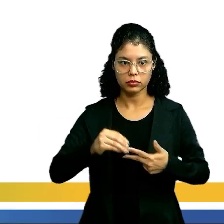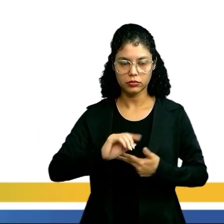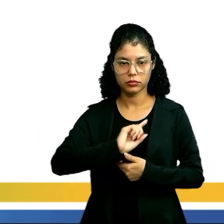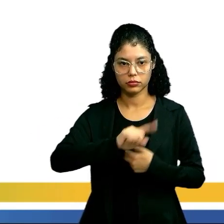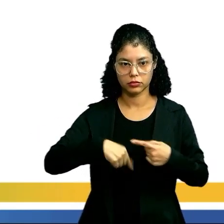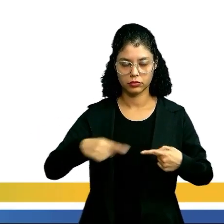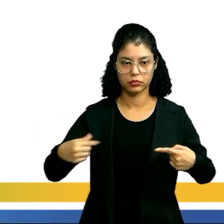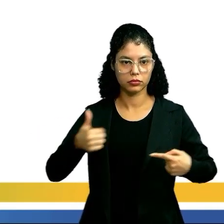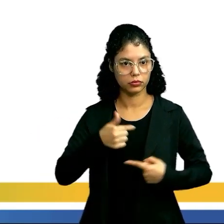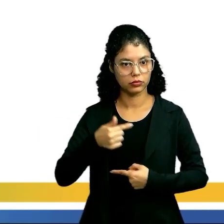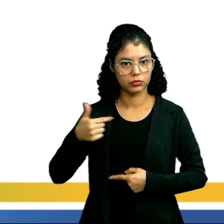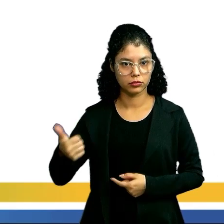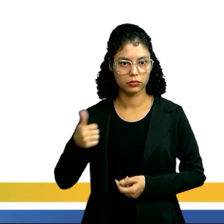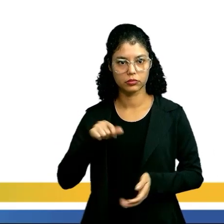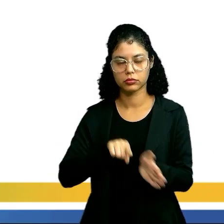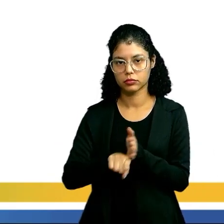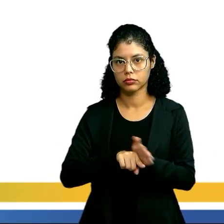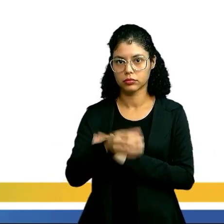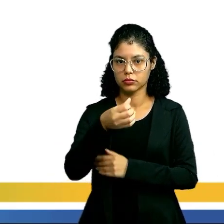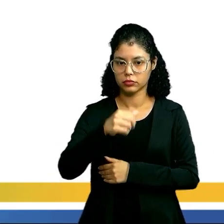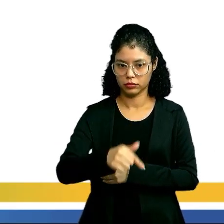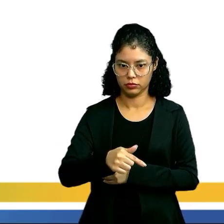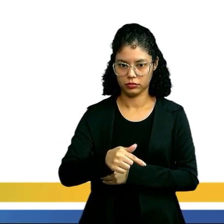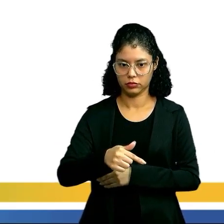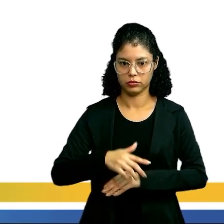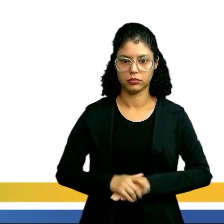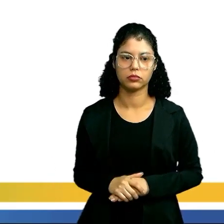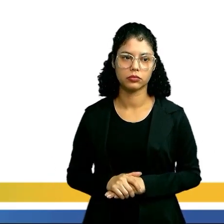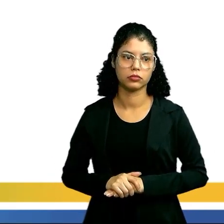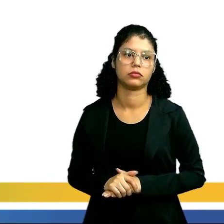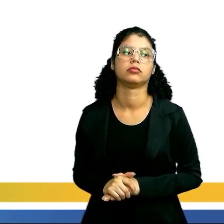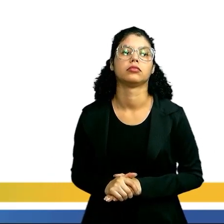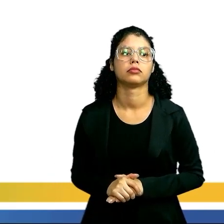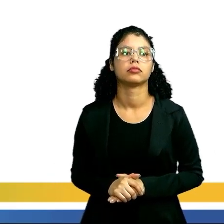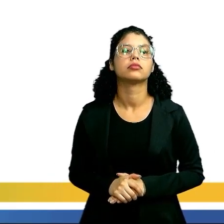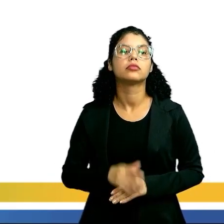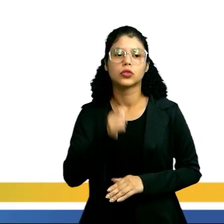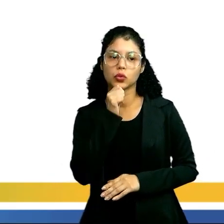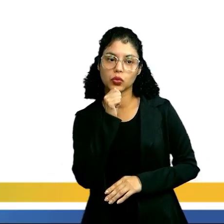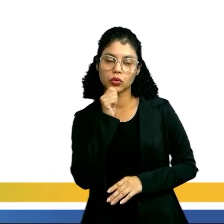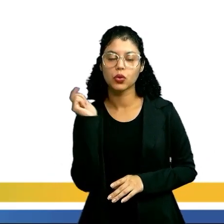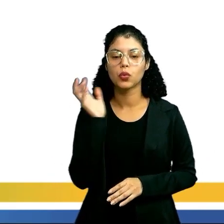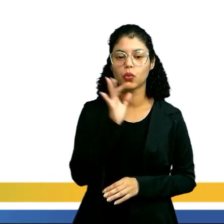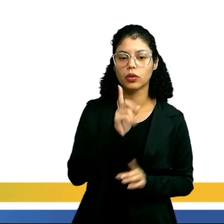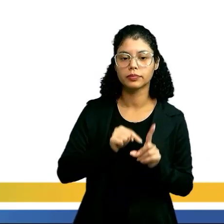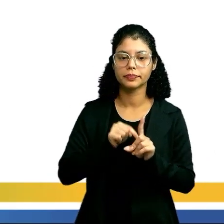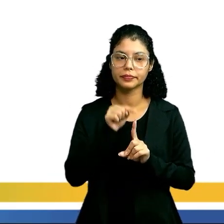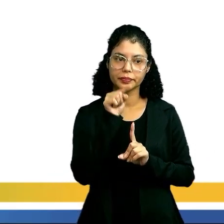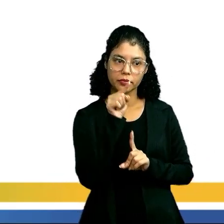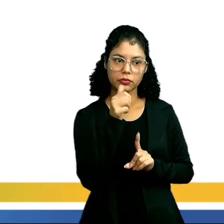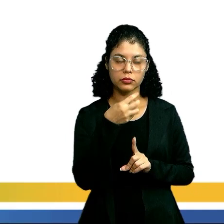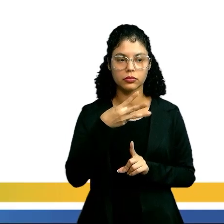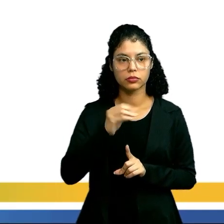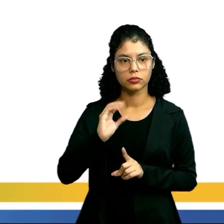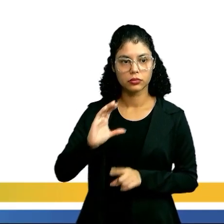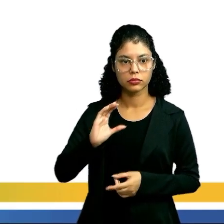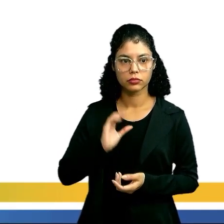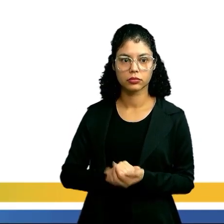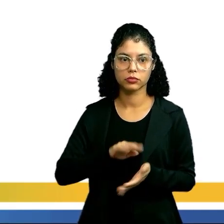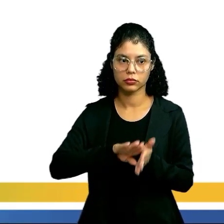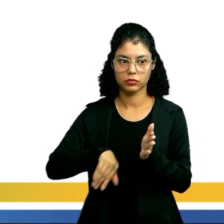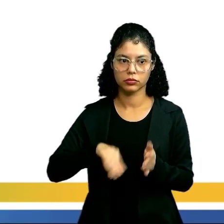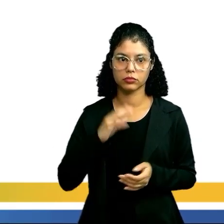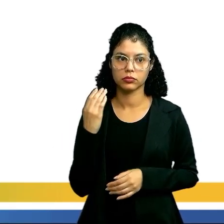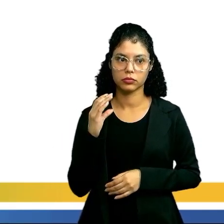volume 1, página 71, questão 7. Em um dia de verão, cuja temperatura era de 30 graus,